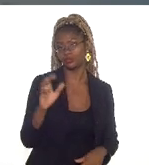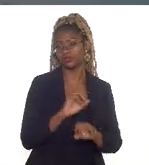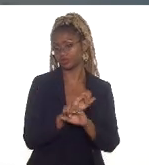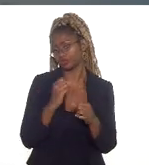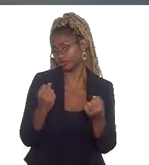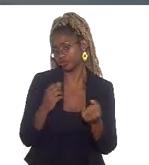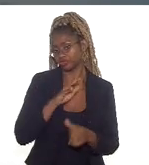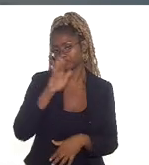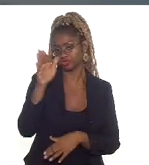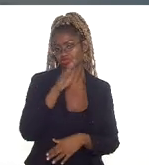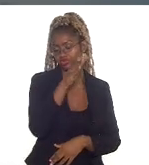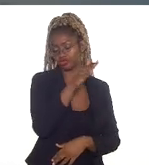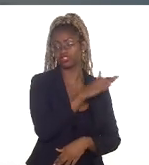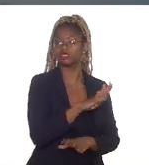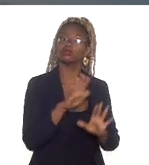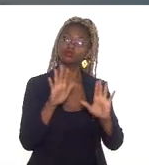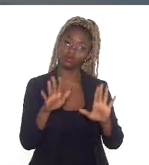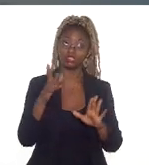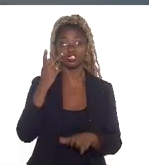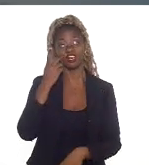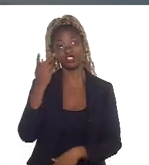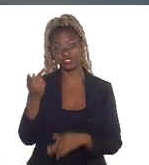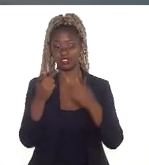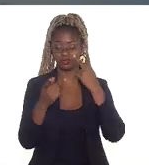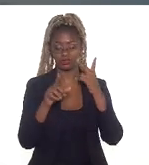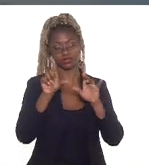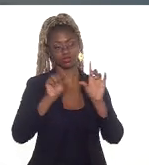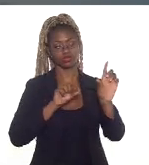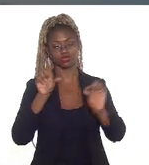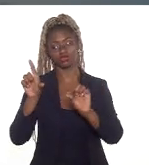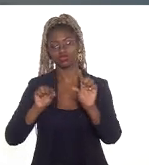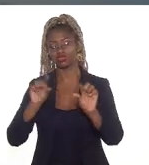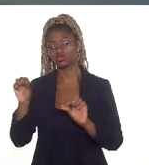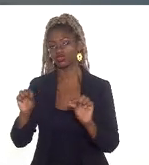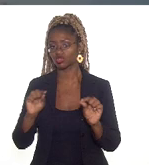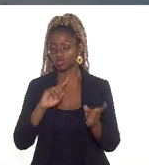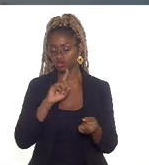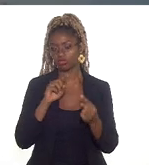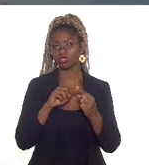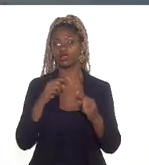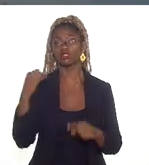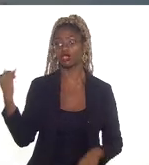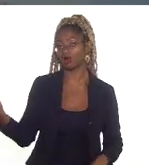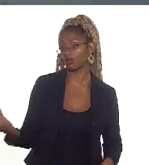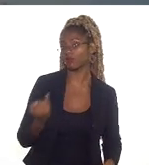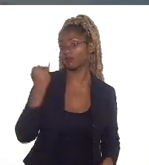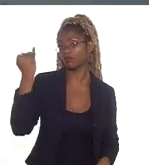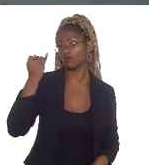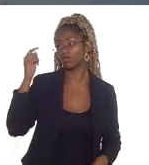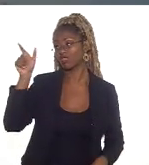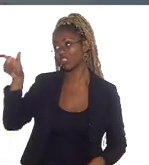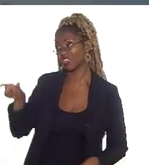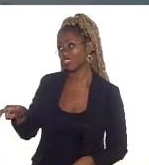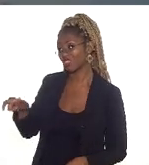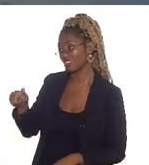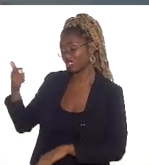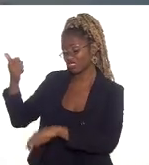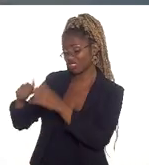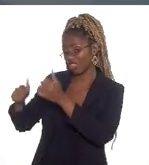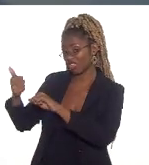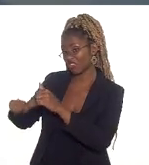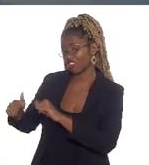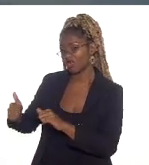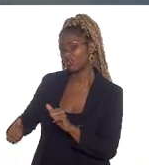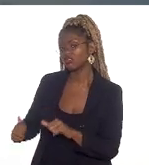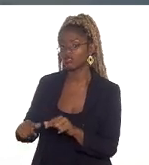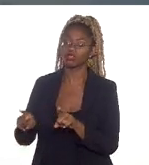mas as visitas são selecionadas de acordo com a relevância para o avaliador e para o